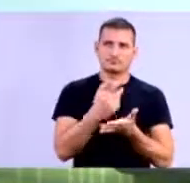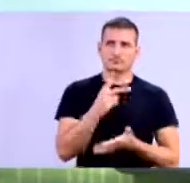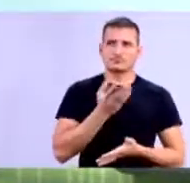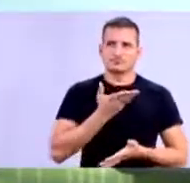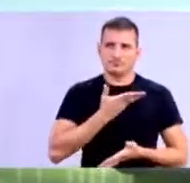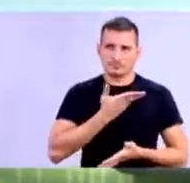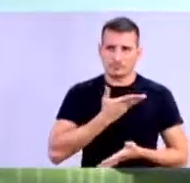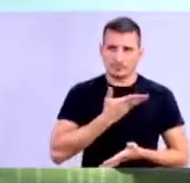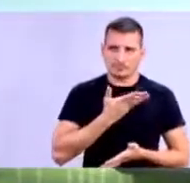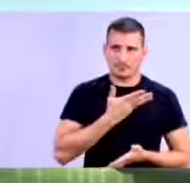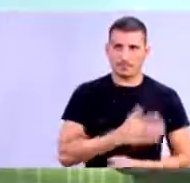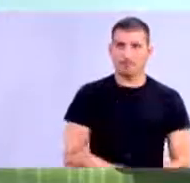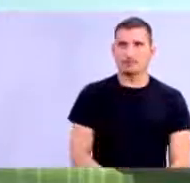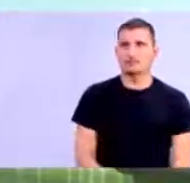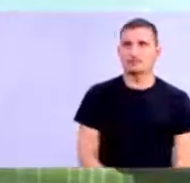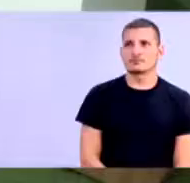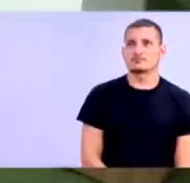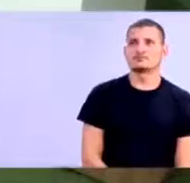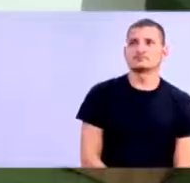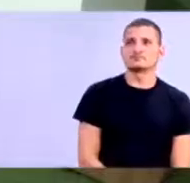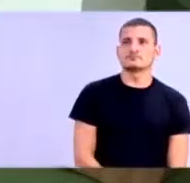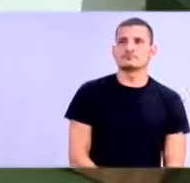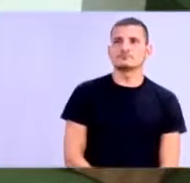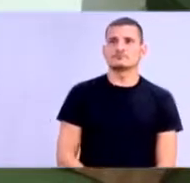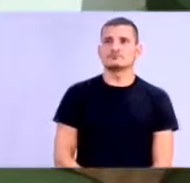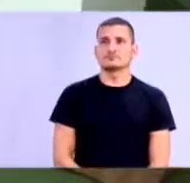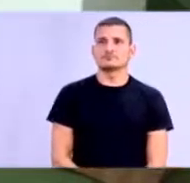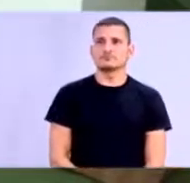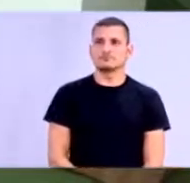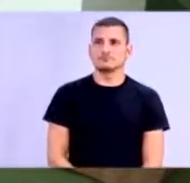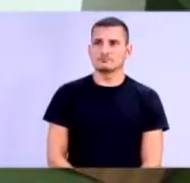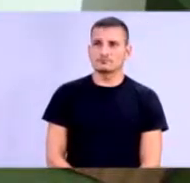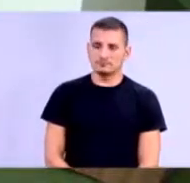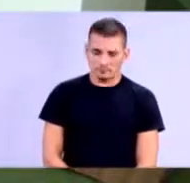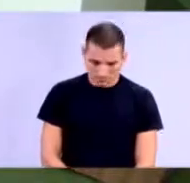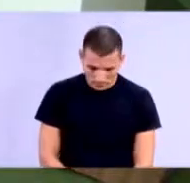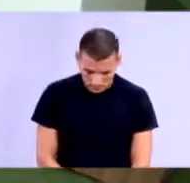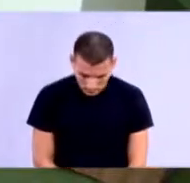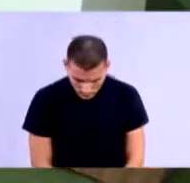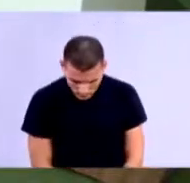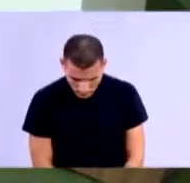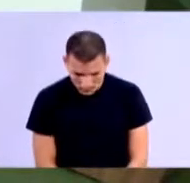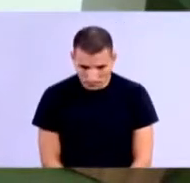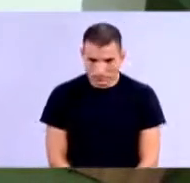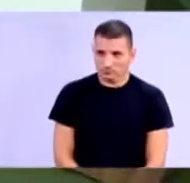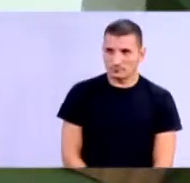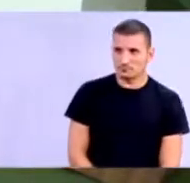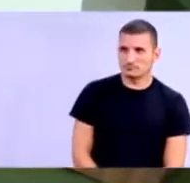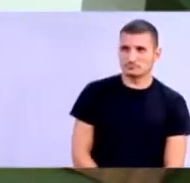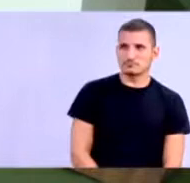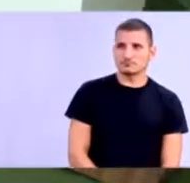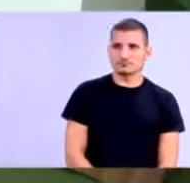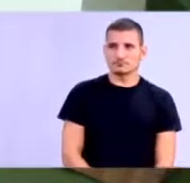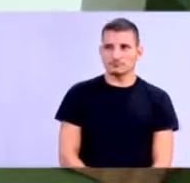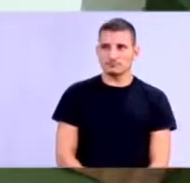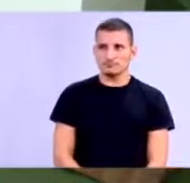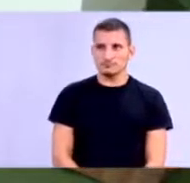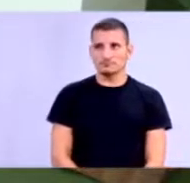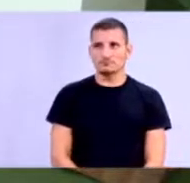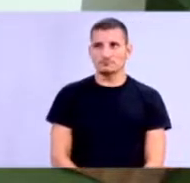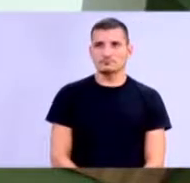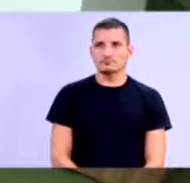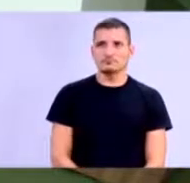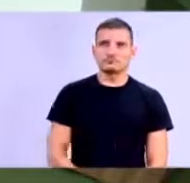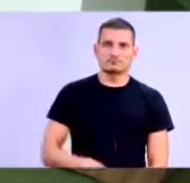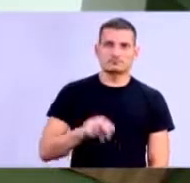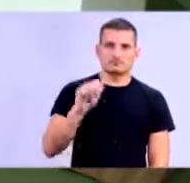colega. Professora, vai praticando os princípios, não é assim? Vai praticando. Então, por exemplo, o André colocou